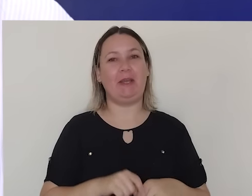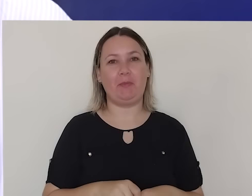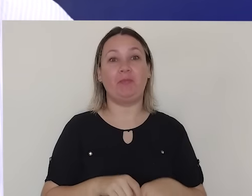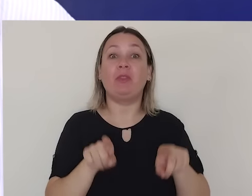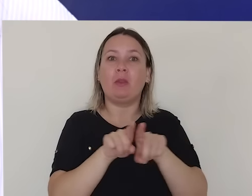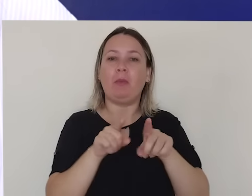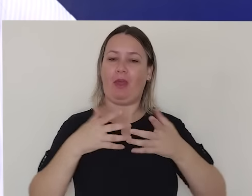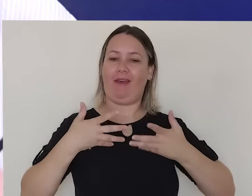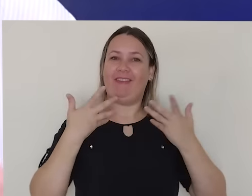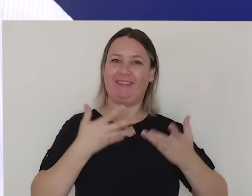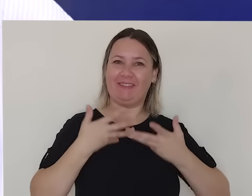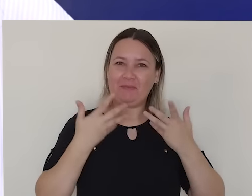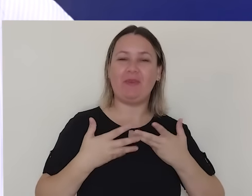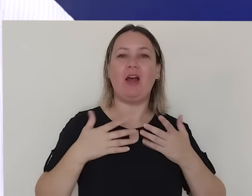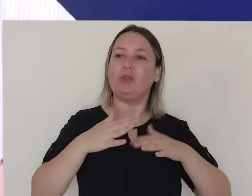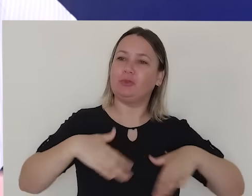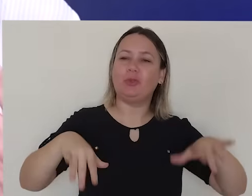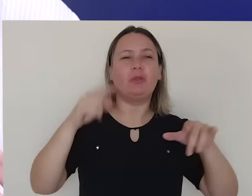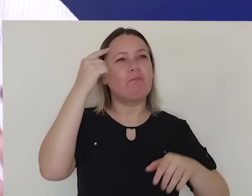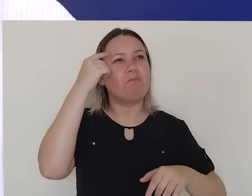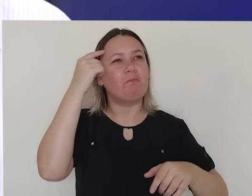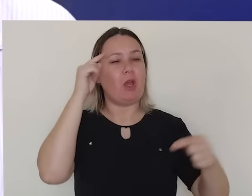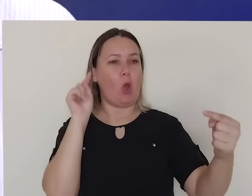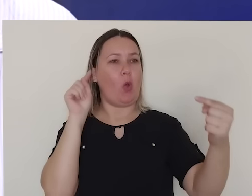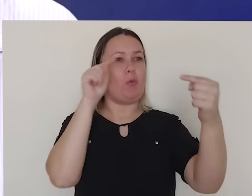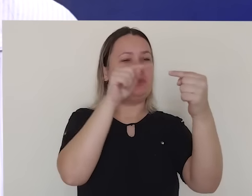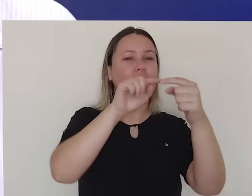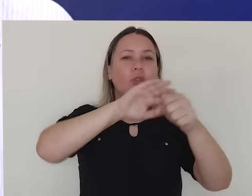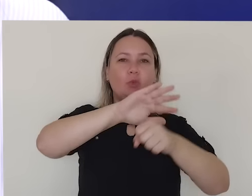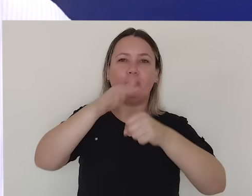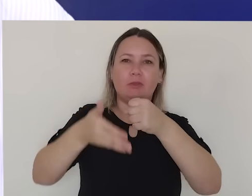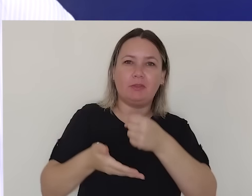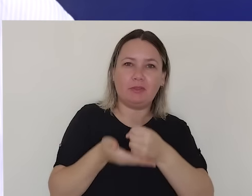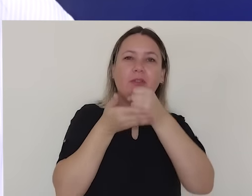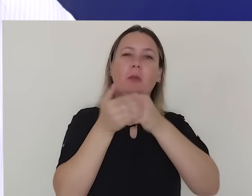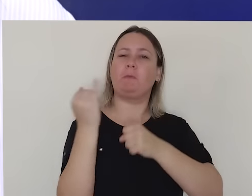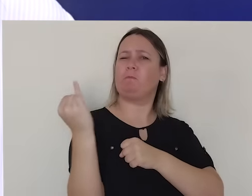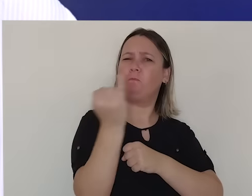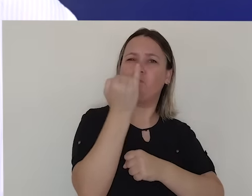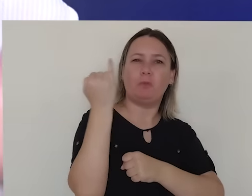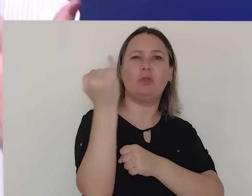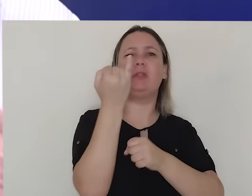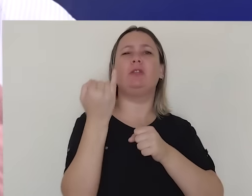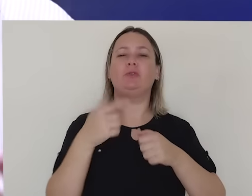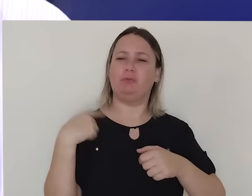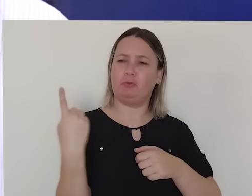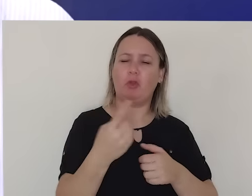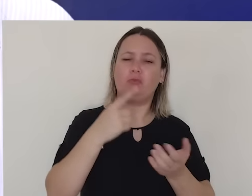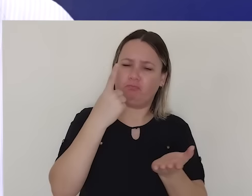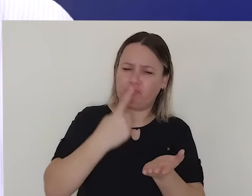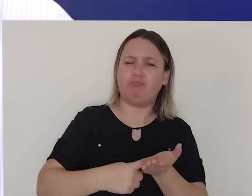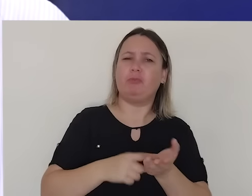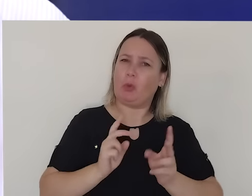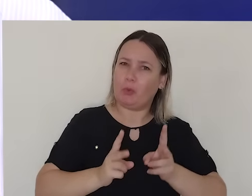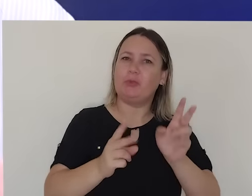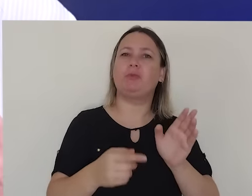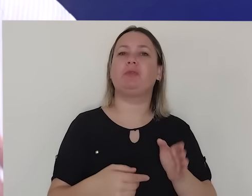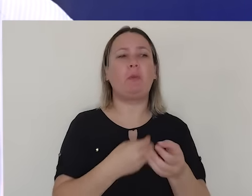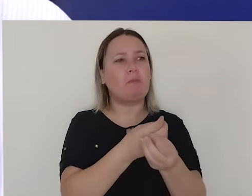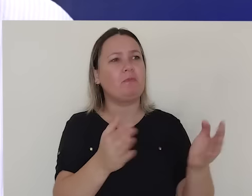entusiasmados com o objetivo de a gente ser cada vez mais sustentável da gente poder entregar muito mais para a nossa